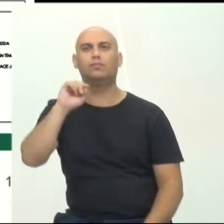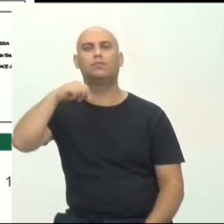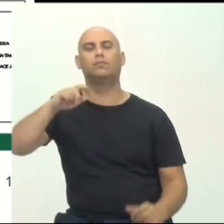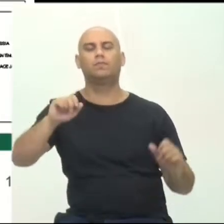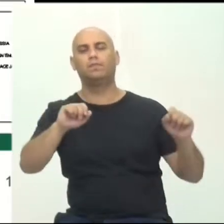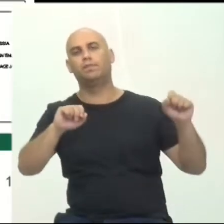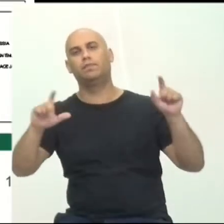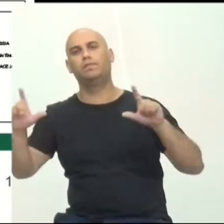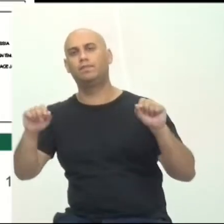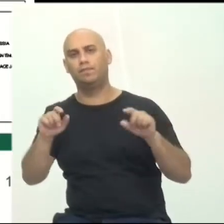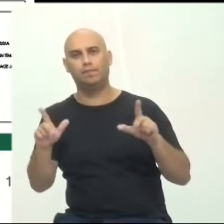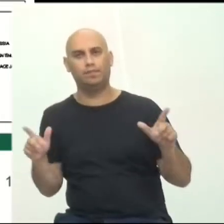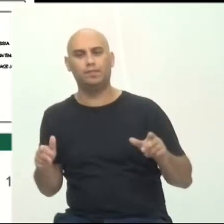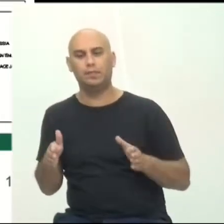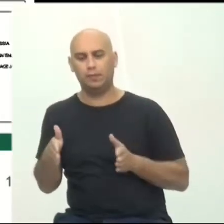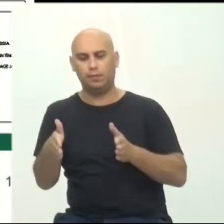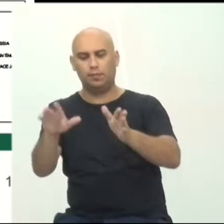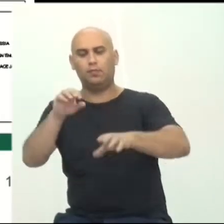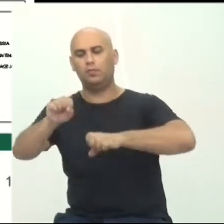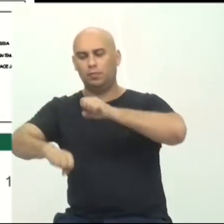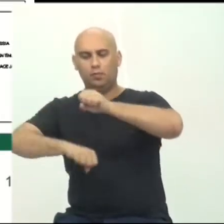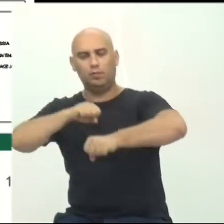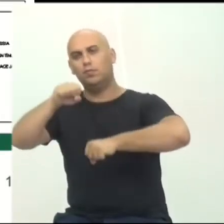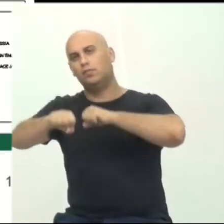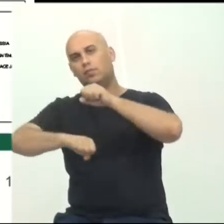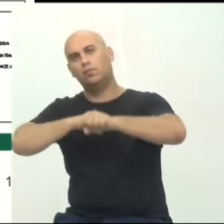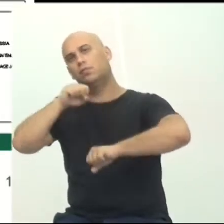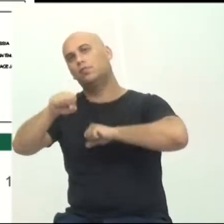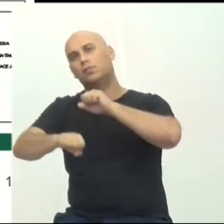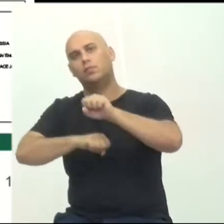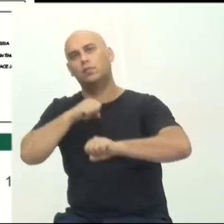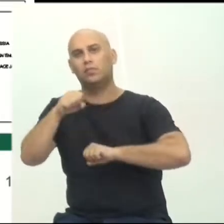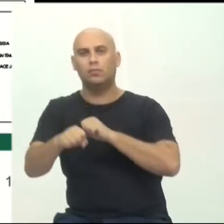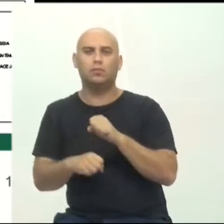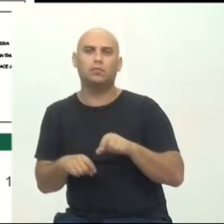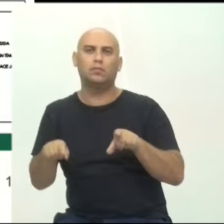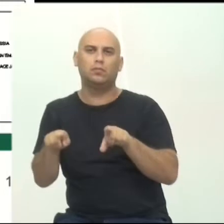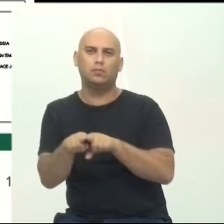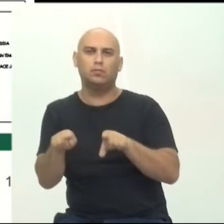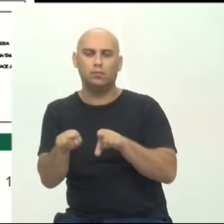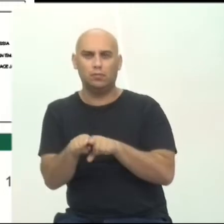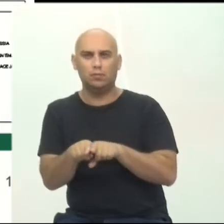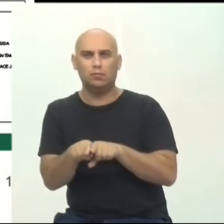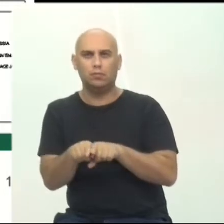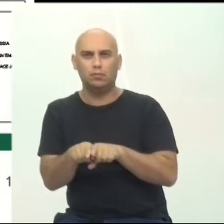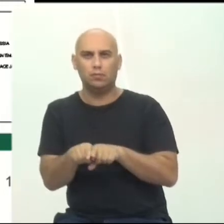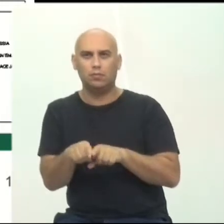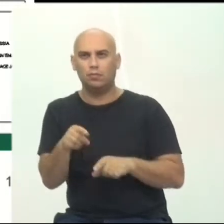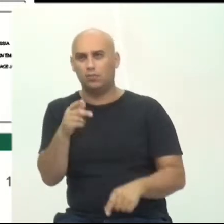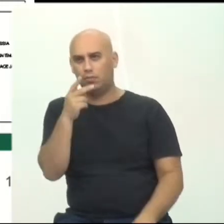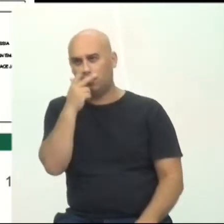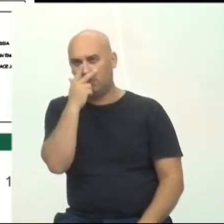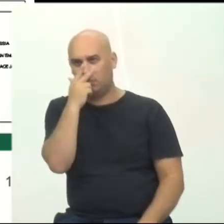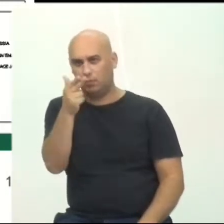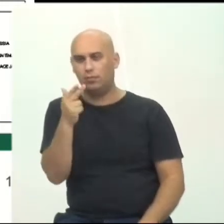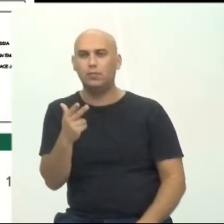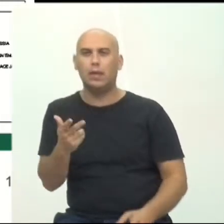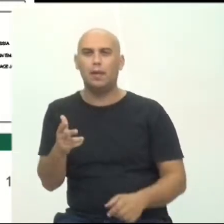de ciclovia, já falando de ciclovia, ele fica naquela praça em frente a um supermercado.